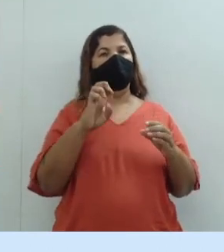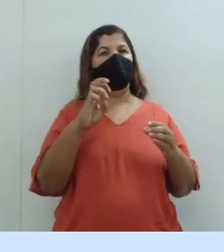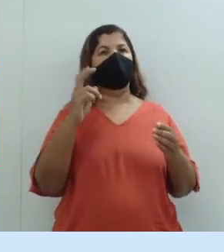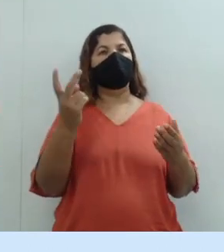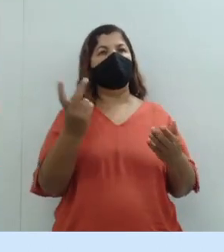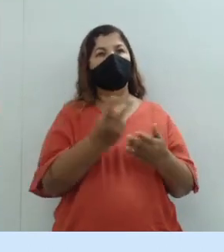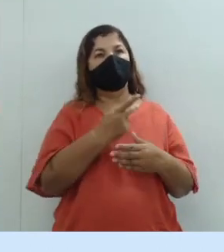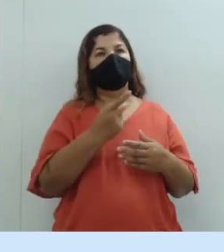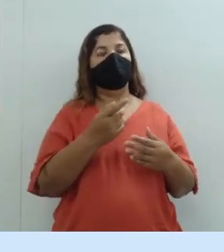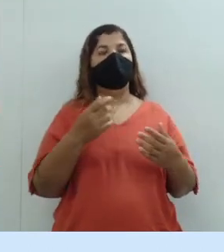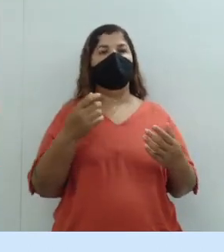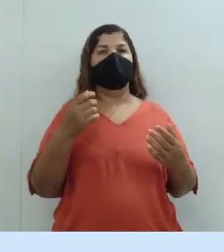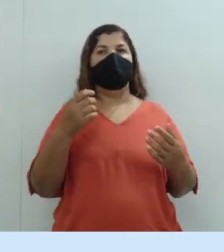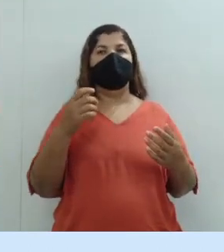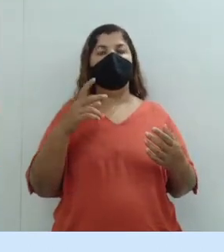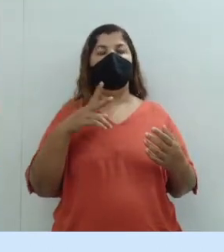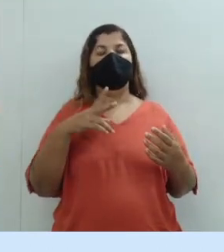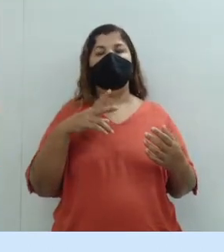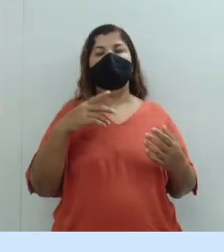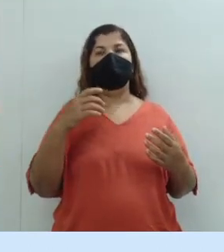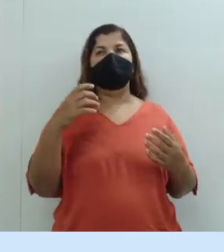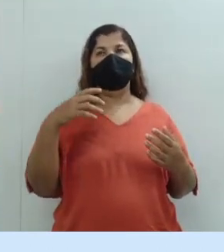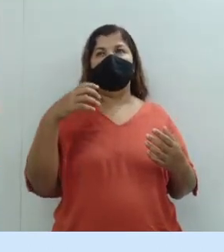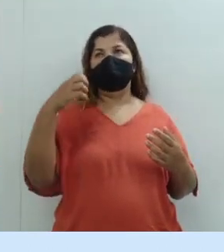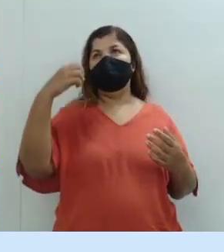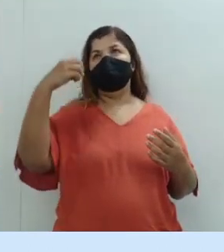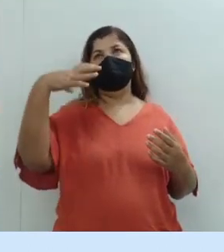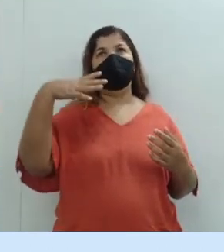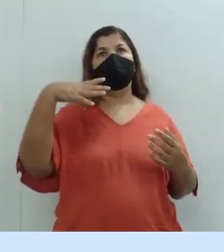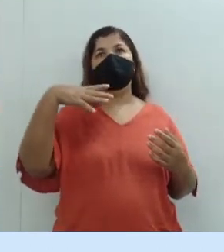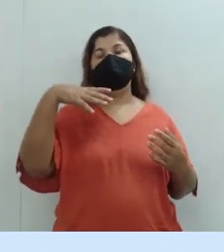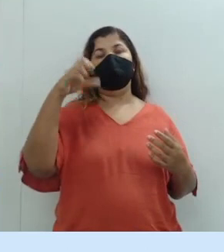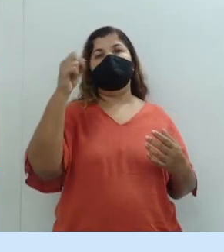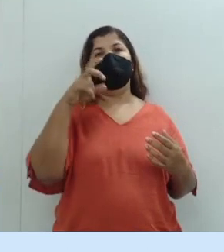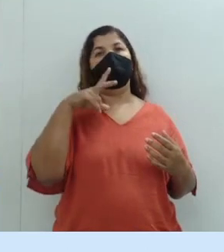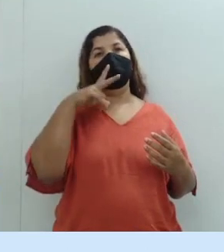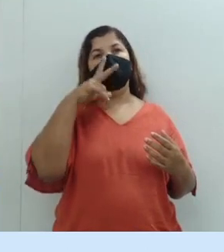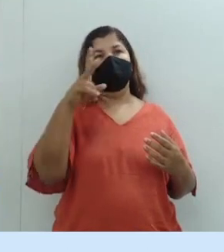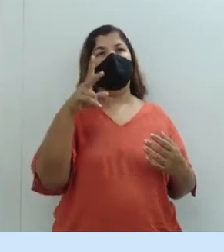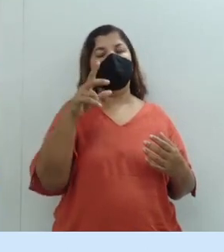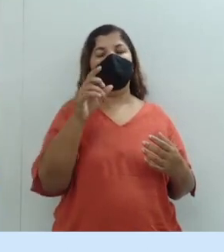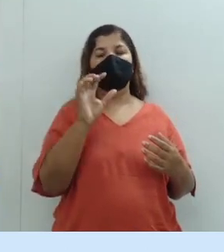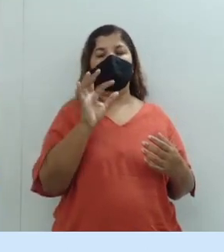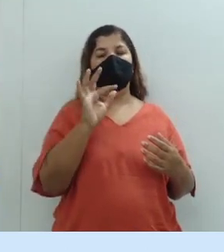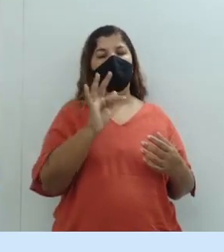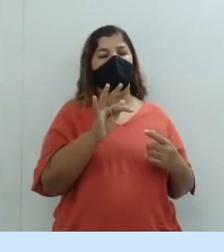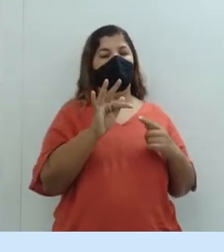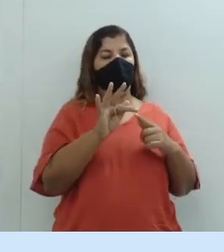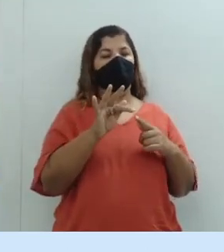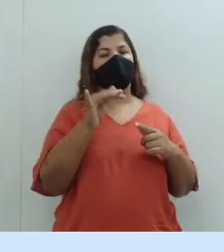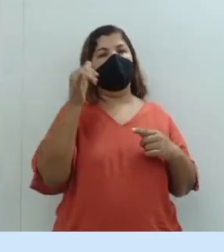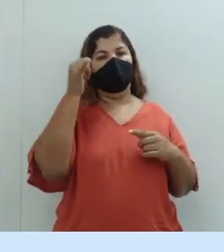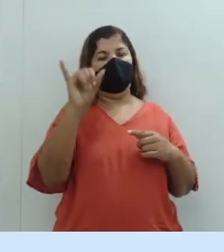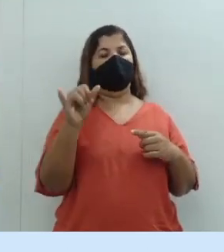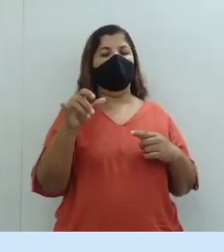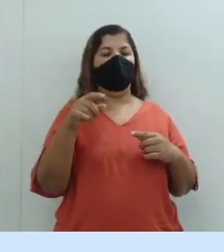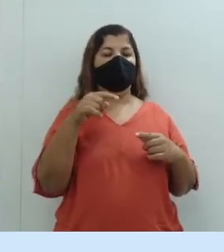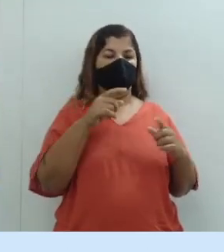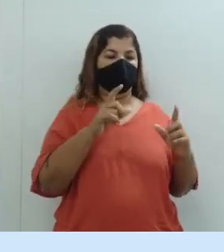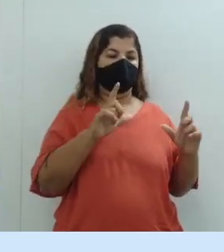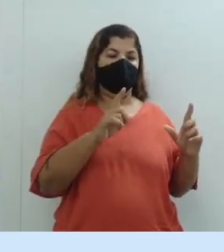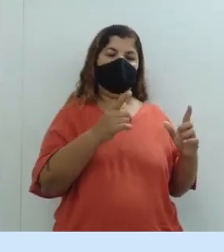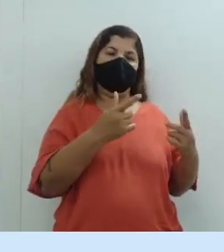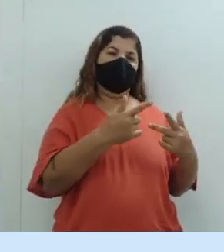de vir uma sobrecarga da rede, por exemplo, uma corrente elétrica muito alta, esse fusível ele evita que seu equipamento queime, porque ele